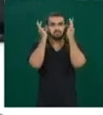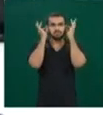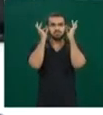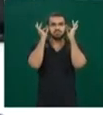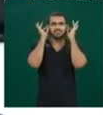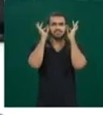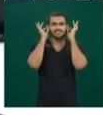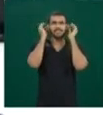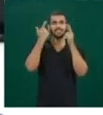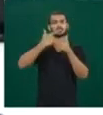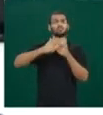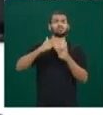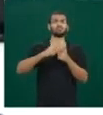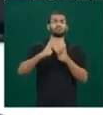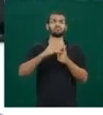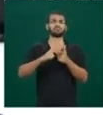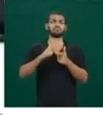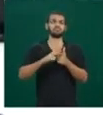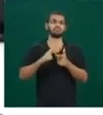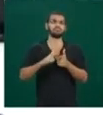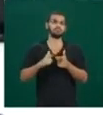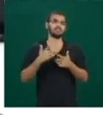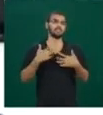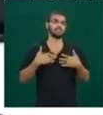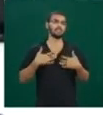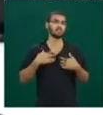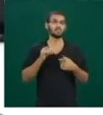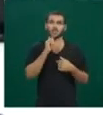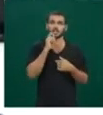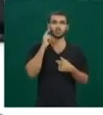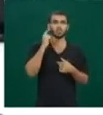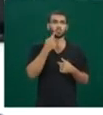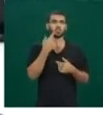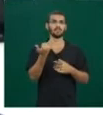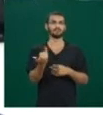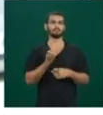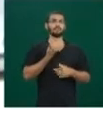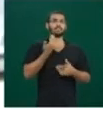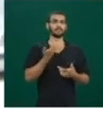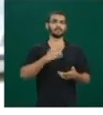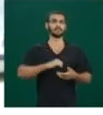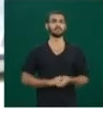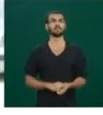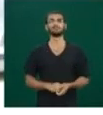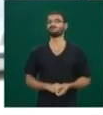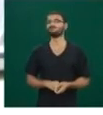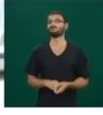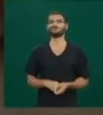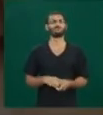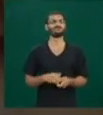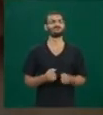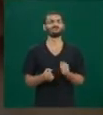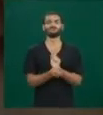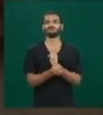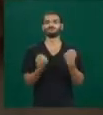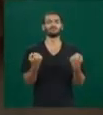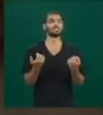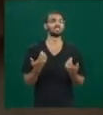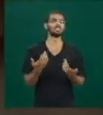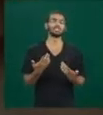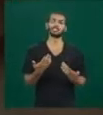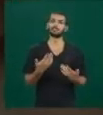implicando também, né, nessa minha perda auditiva, nessa surdez, como ela diz pra mim, né? Não tem jeito. O problema da Nara